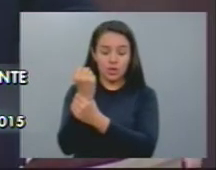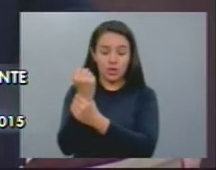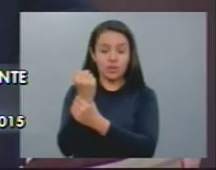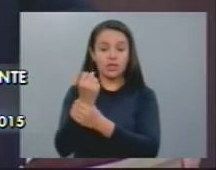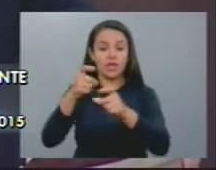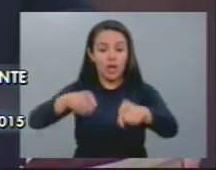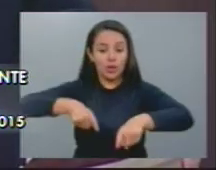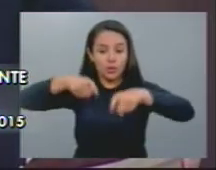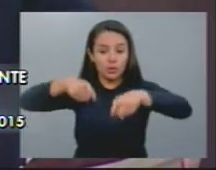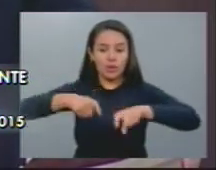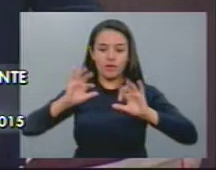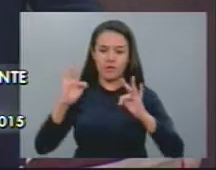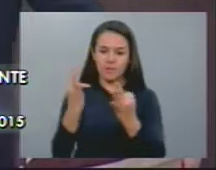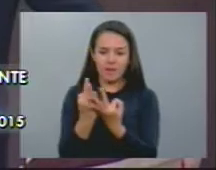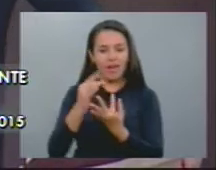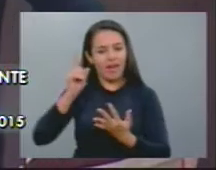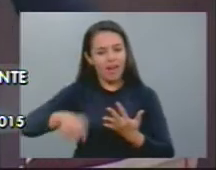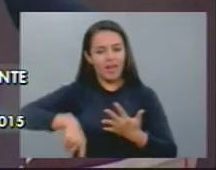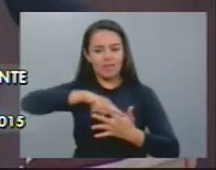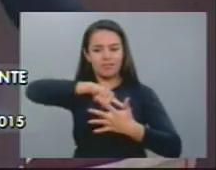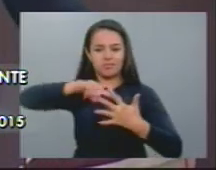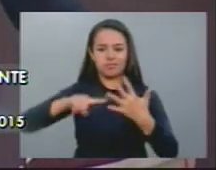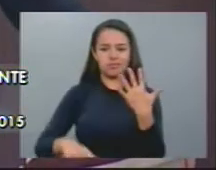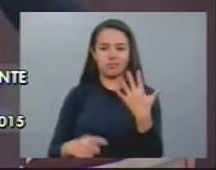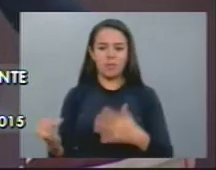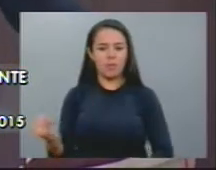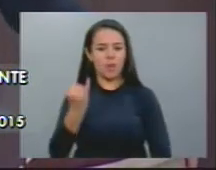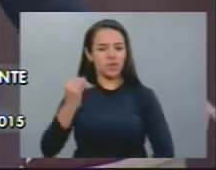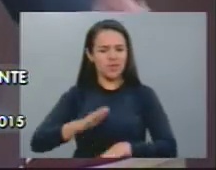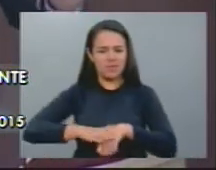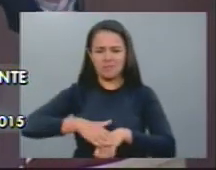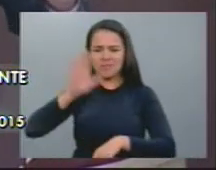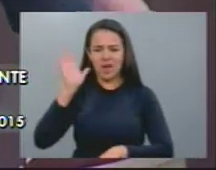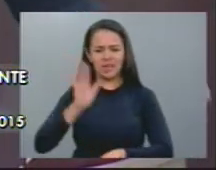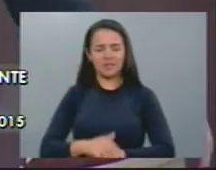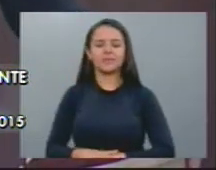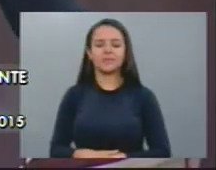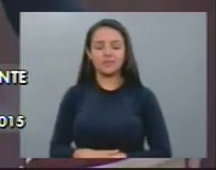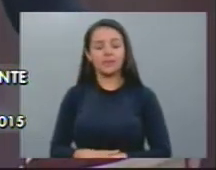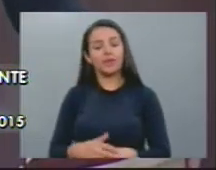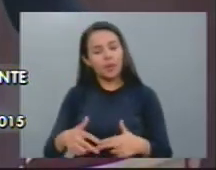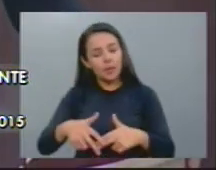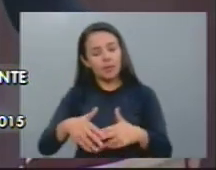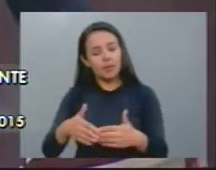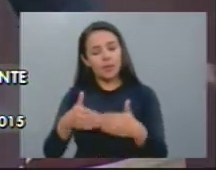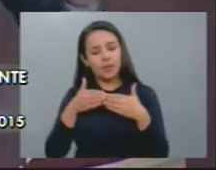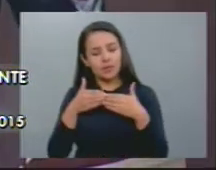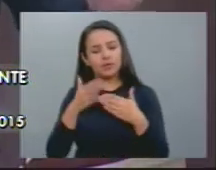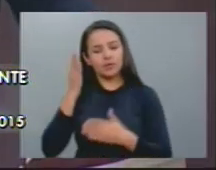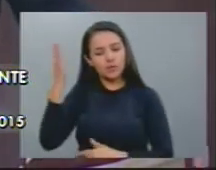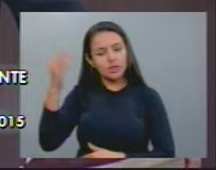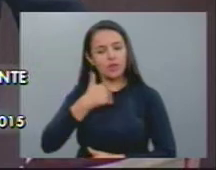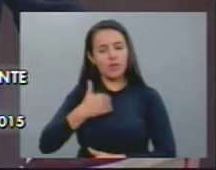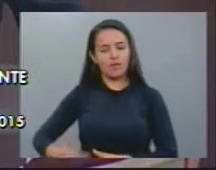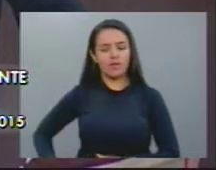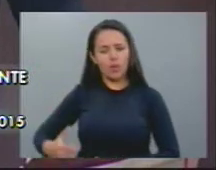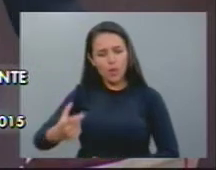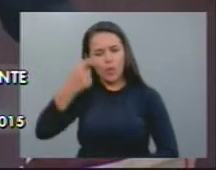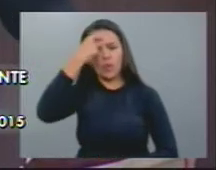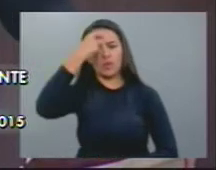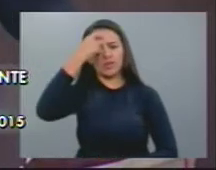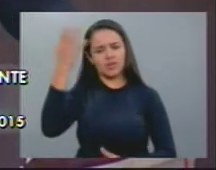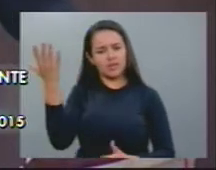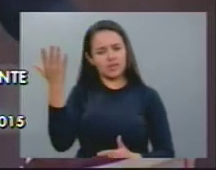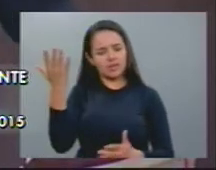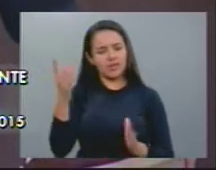agricultura familiar. Portanto, eu peço aqui, sobretudo, sensibilidade e consciência, e finalizo,